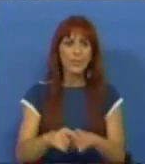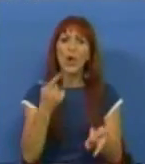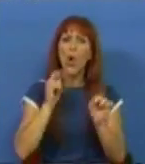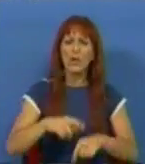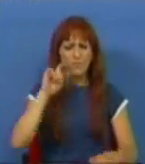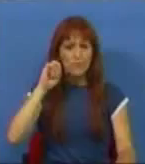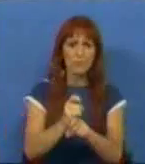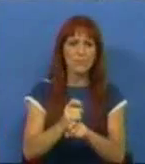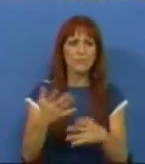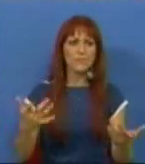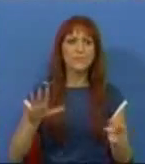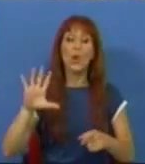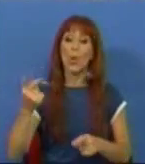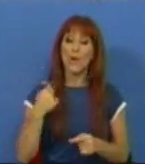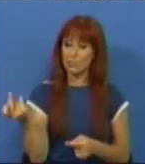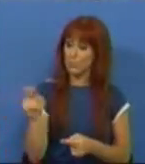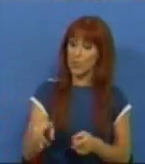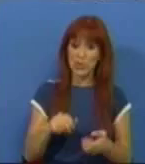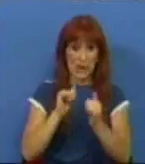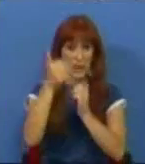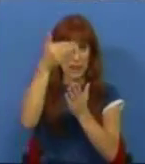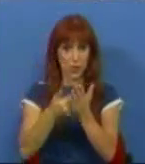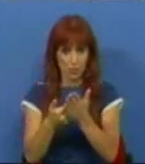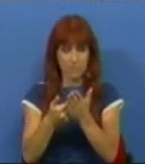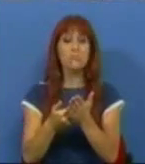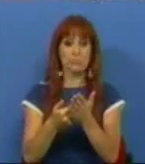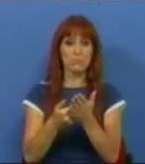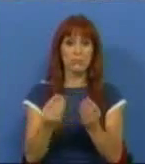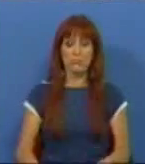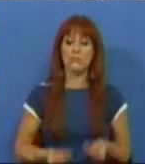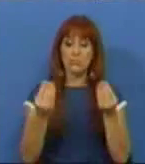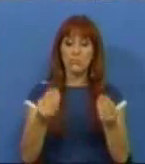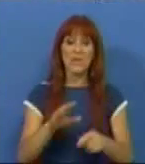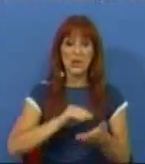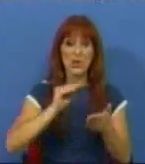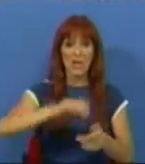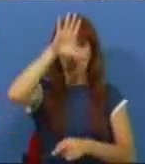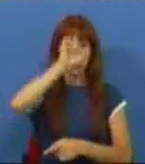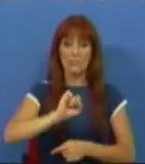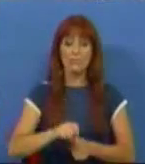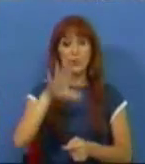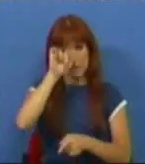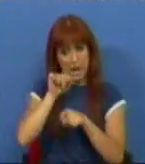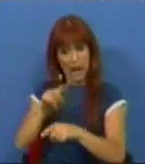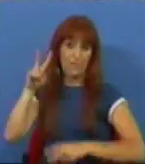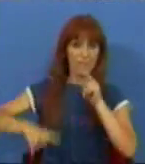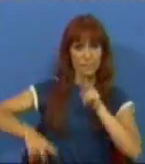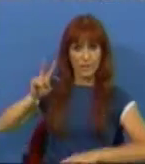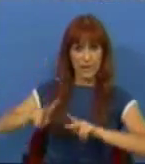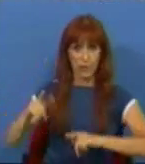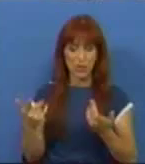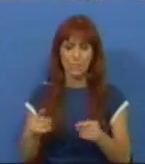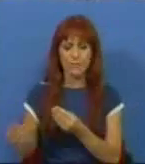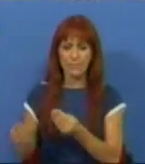voltou a insistir. Quando surge este documento, que é apresentado pelo Secretário de Estado do Ministério das Finanças